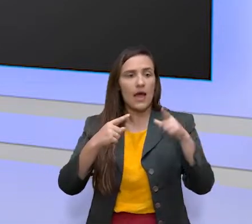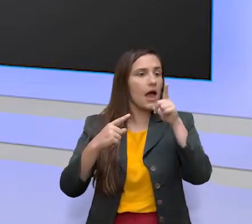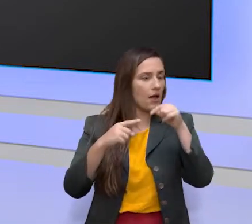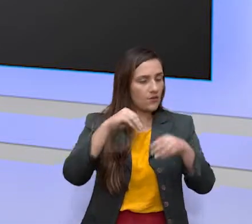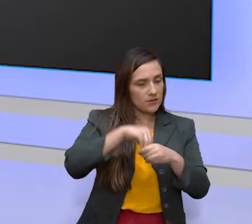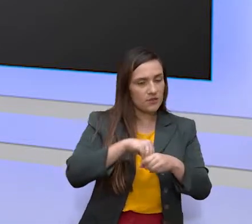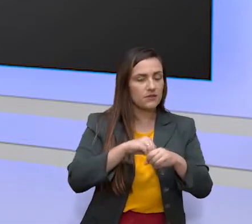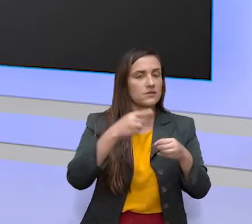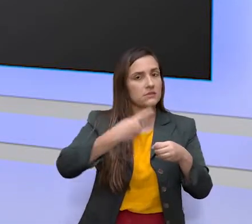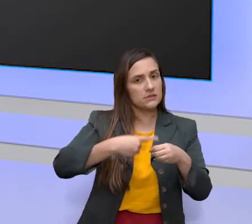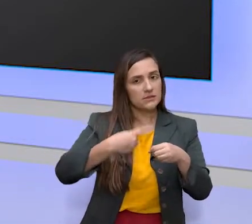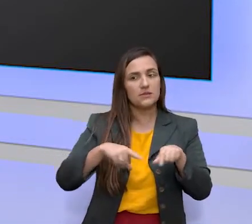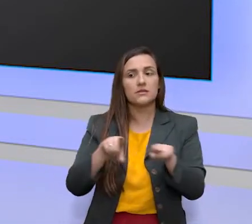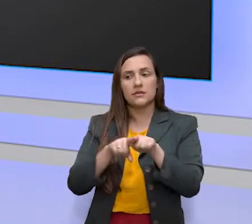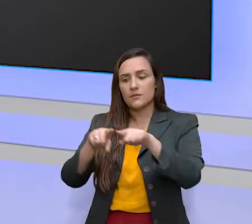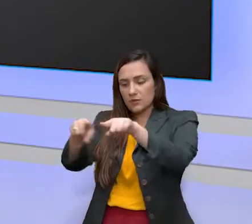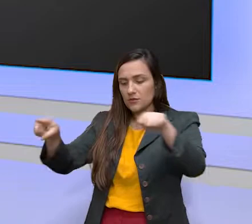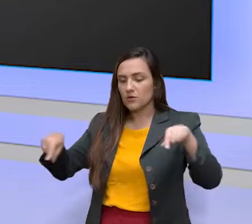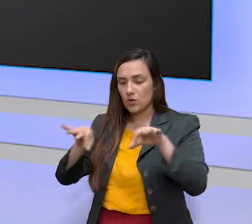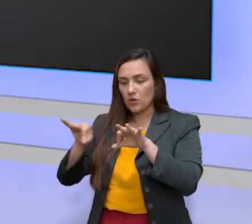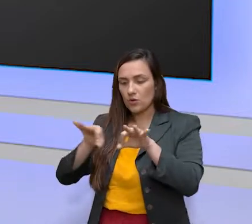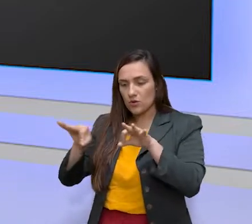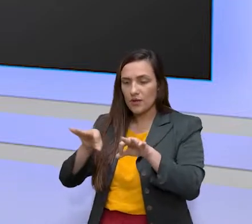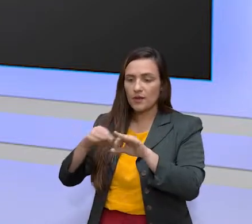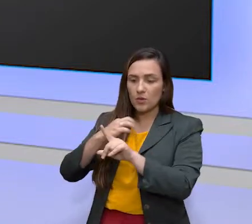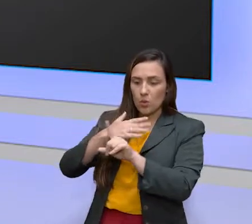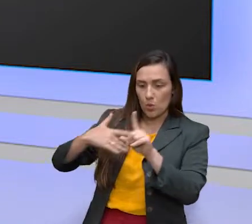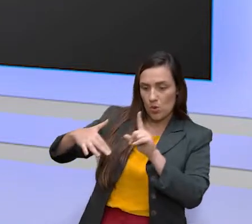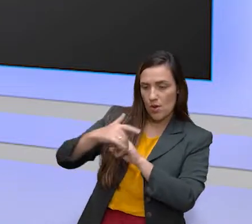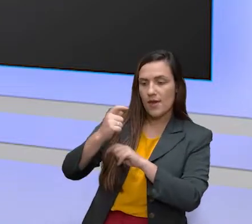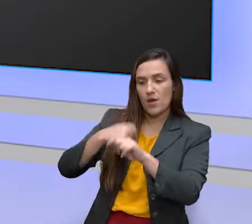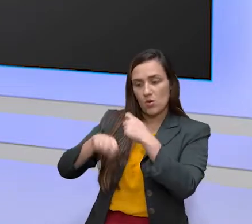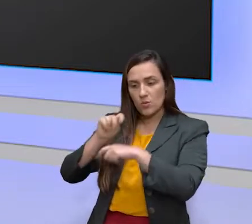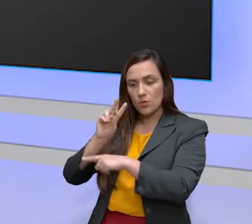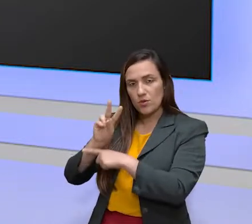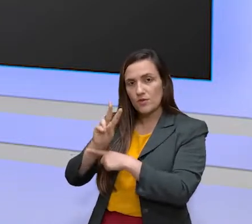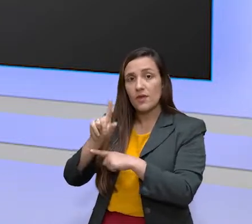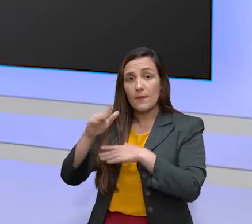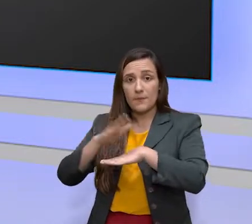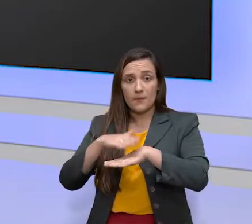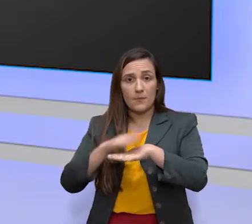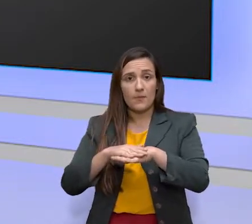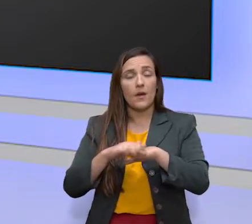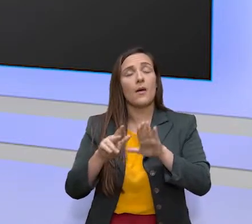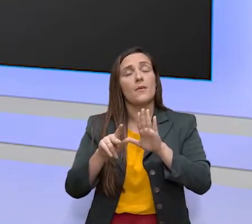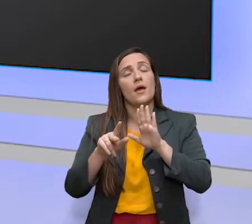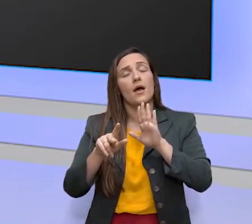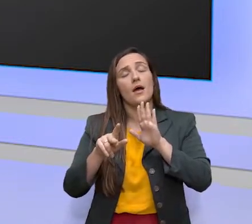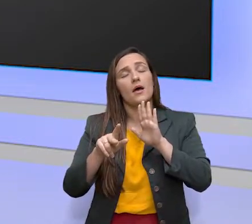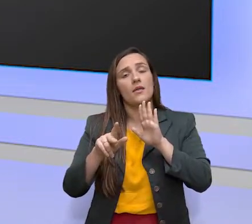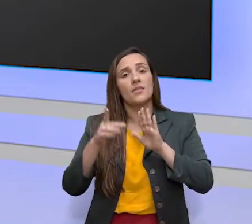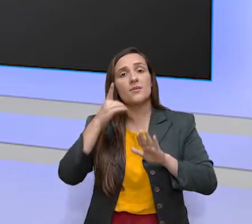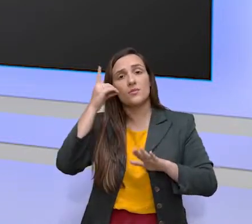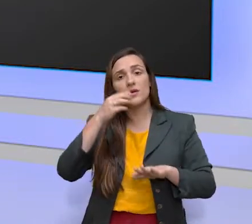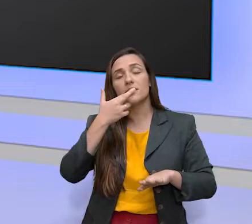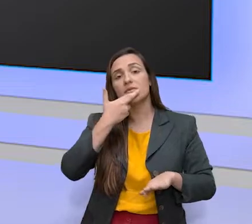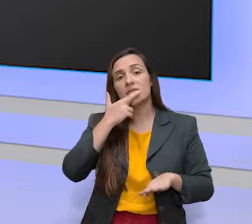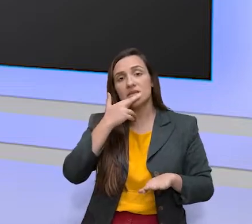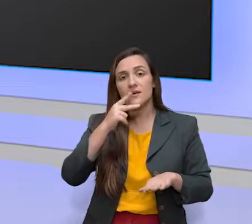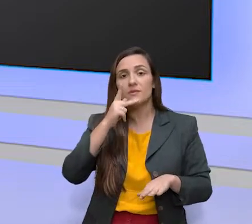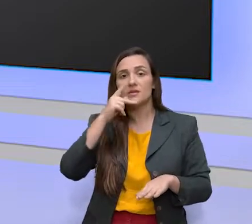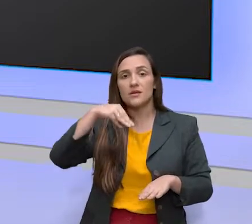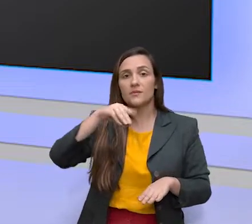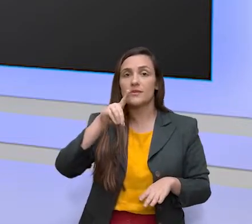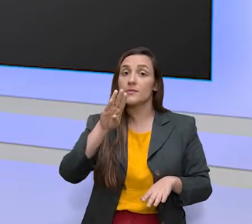debateu águas urbanas e o zoneamento ecológico econômico. O evento de proposição do deputado Renato Câmara,